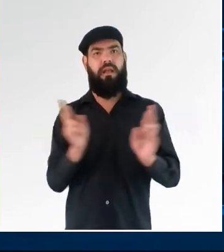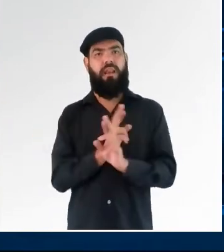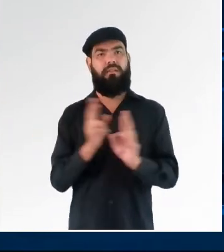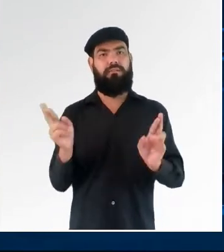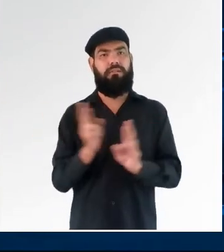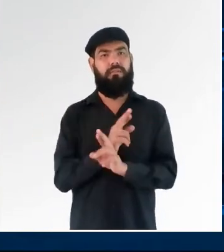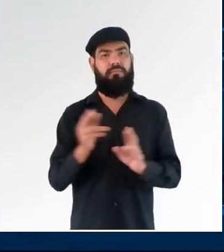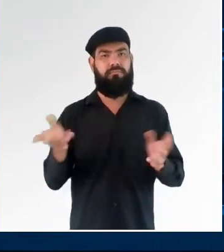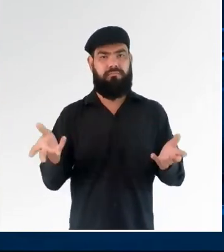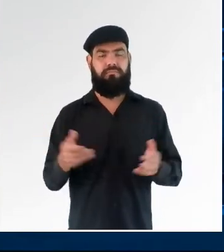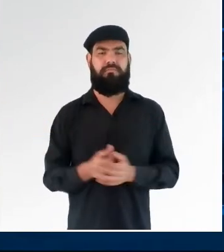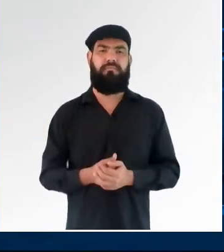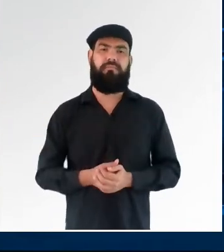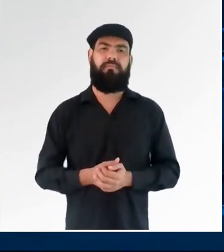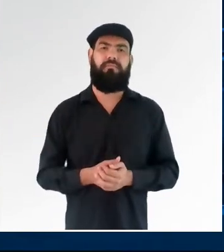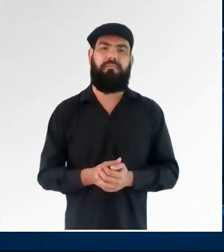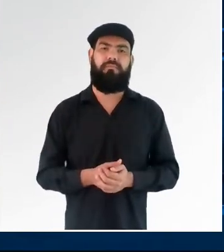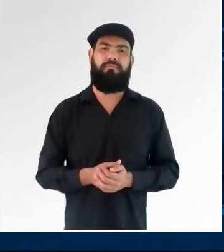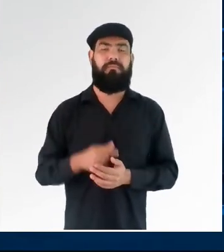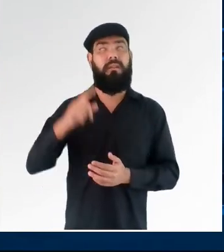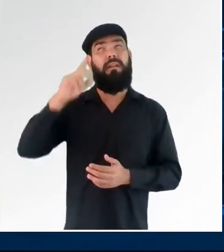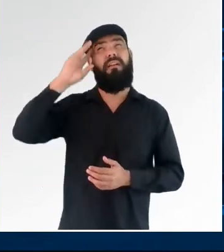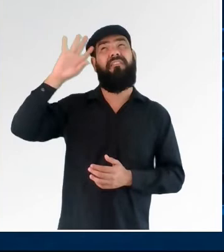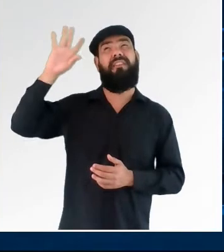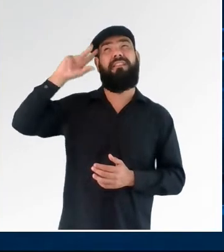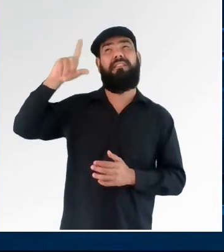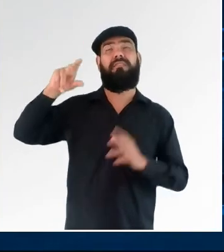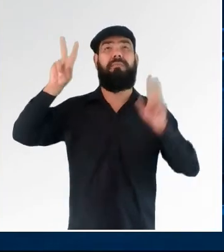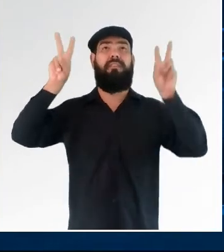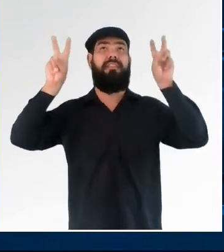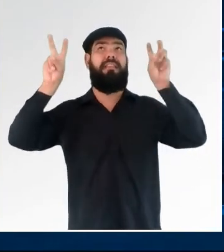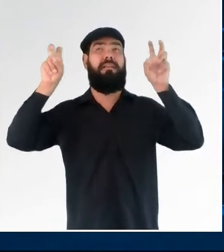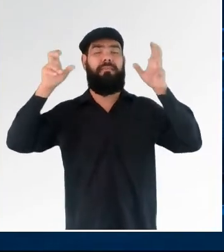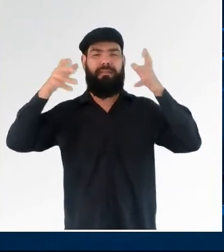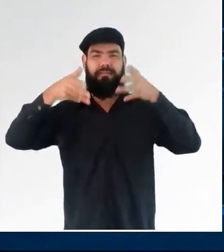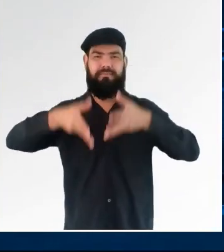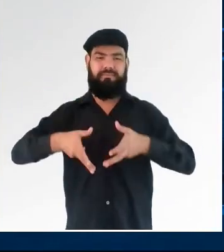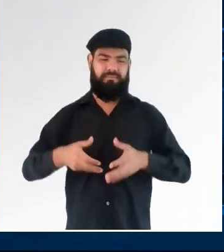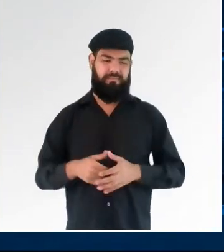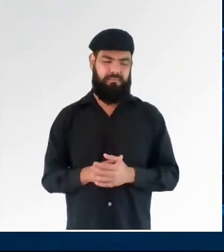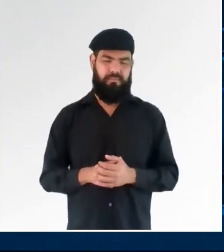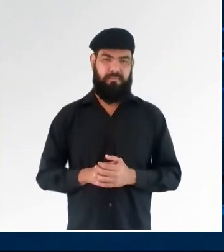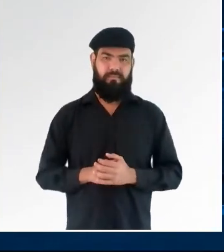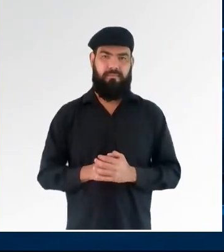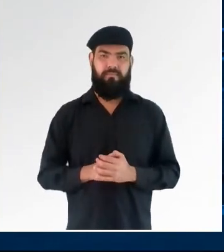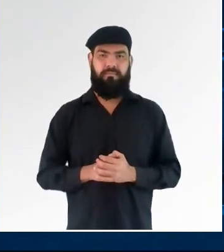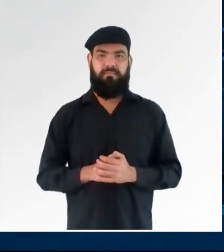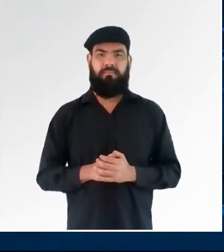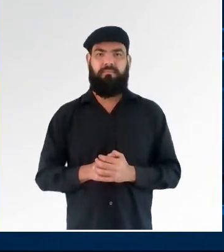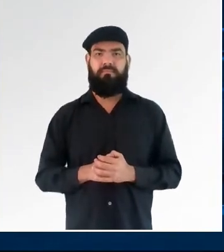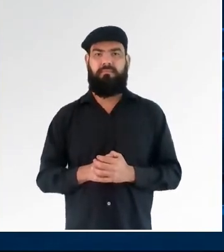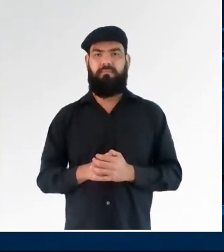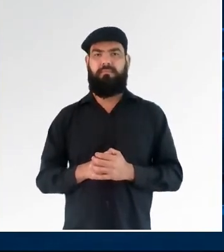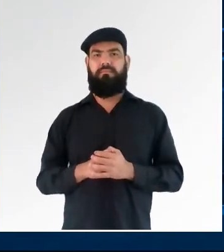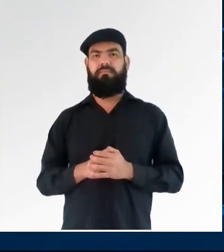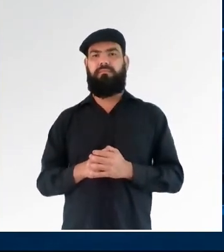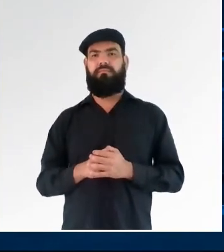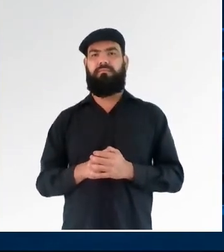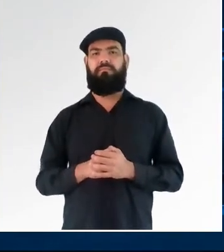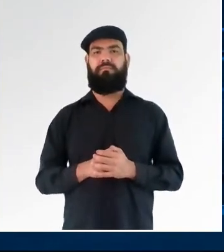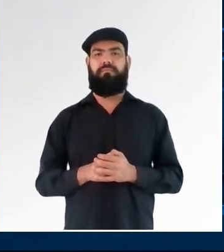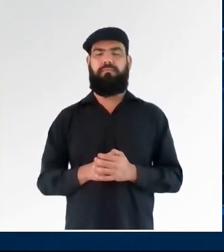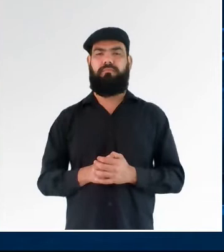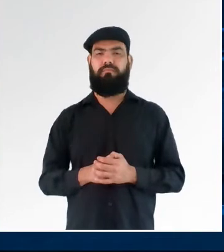uma reflexão sobre a temática da obra, sobre o tema que ele está tratando, sobre a realidade a que ele se refere.